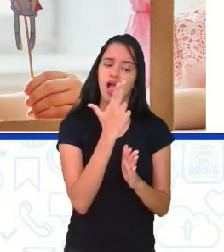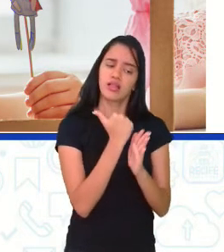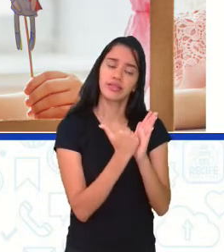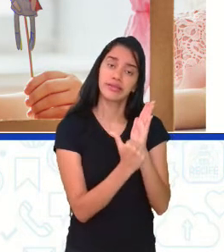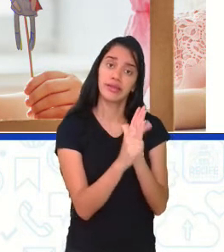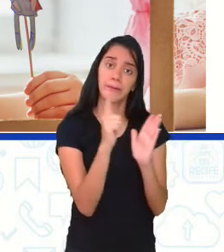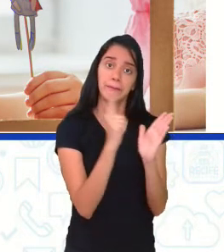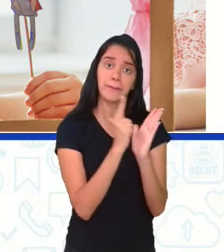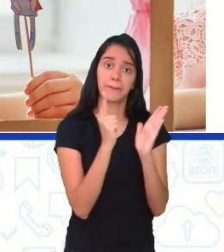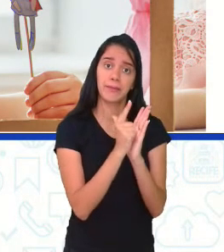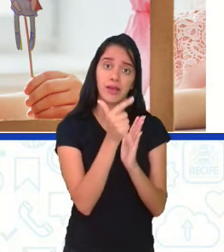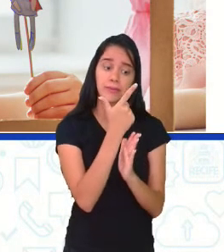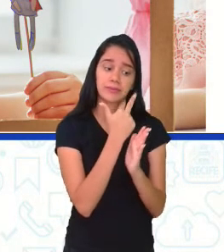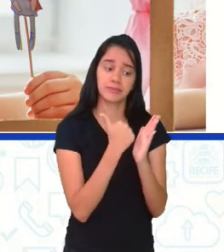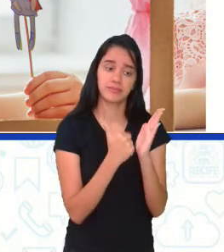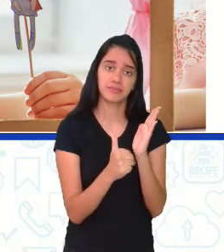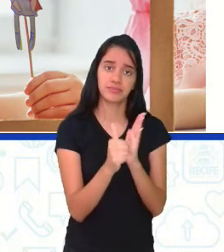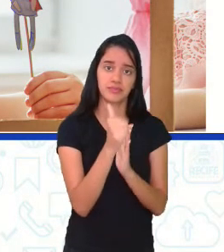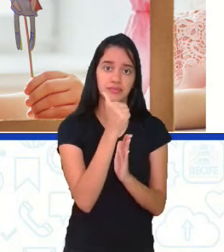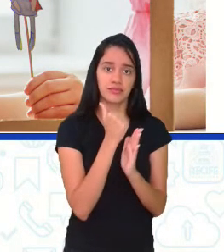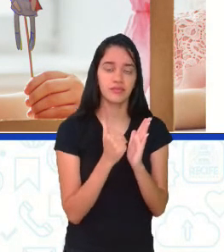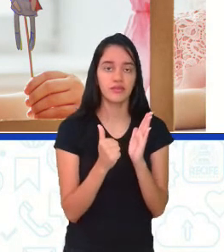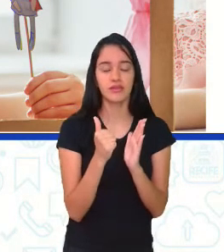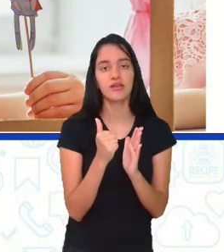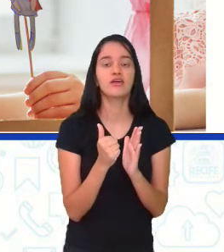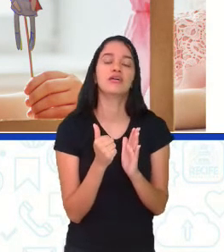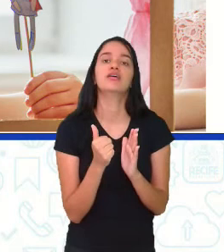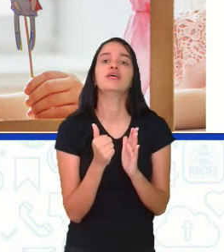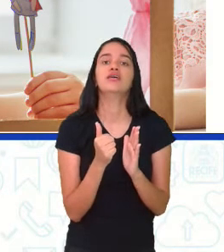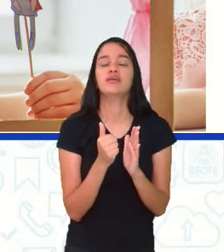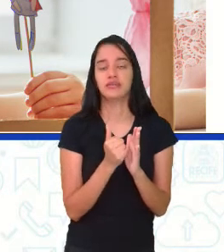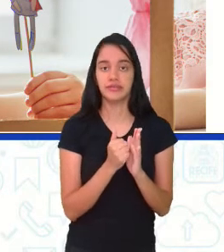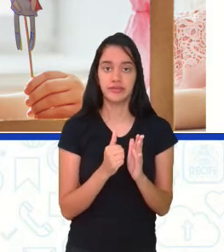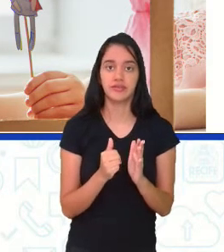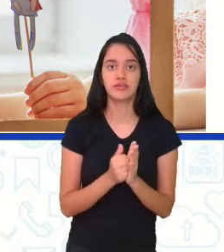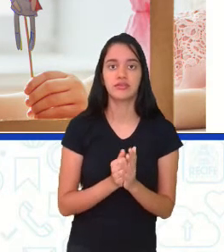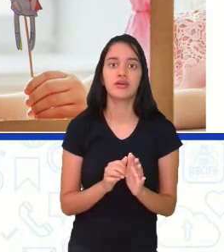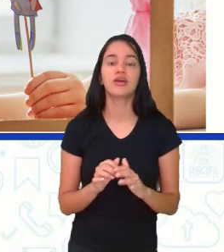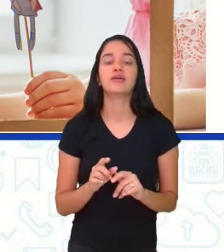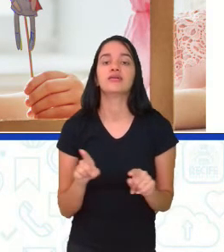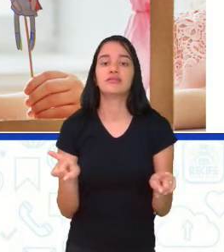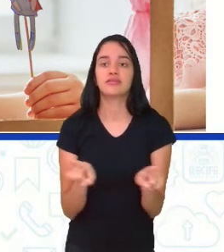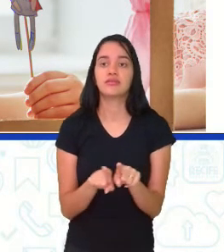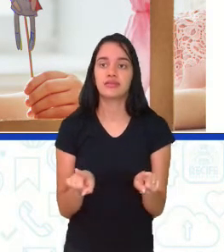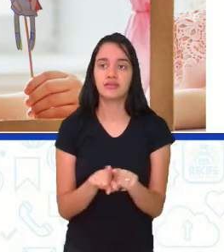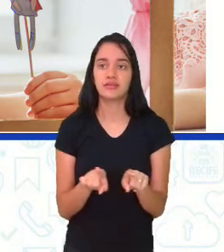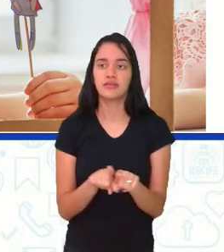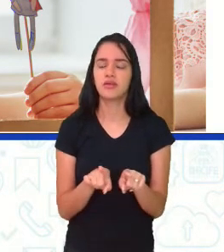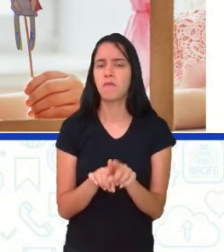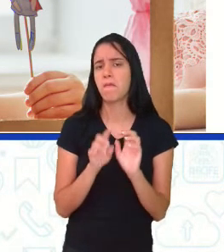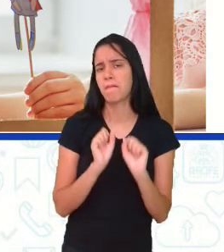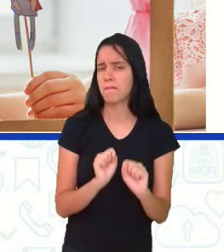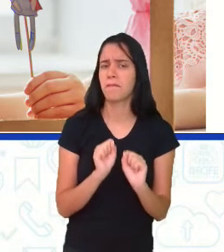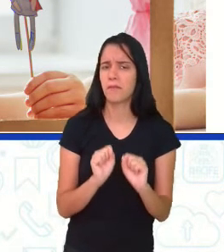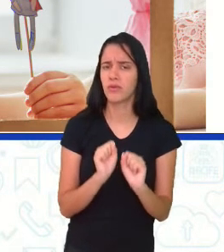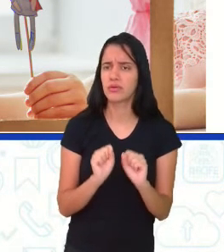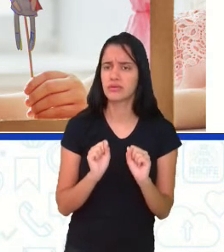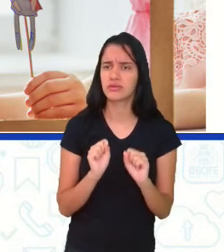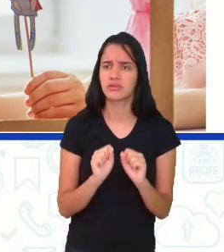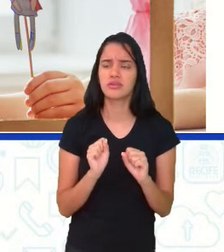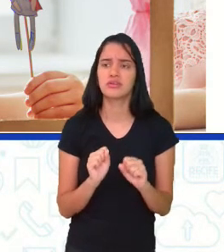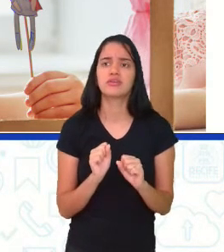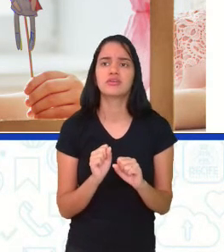no papel, um papelão bem grosso, né? E você pode fazer todos